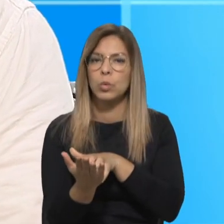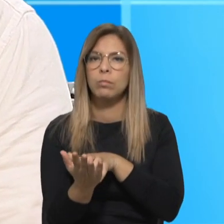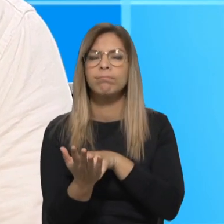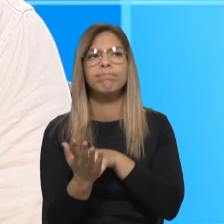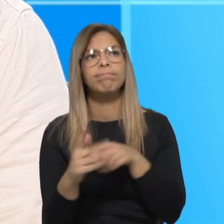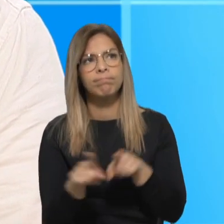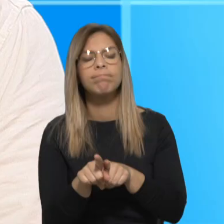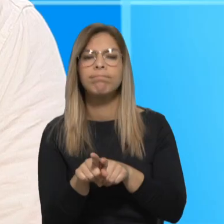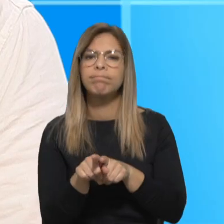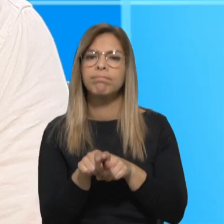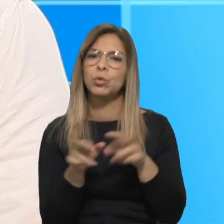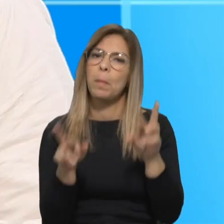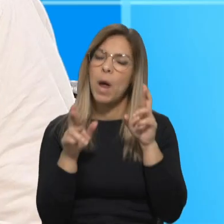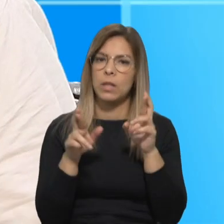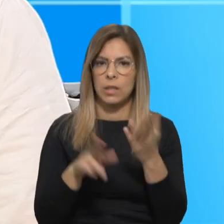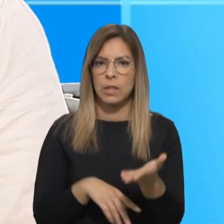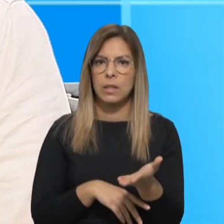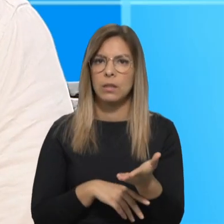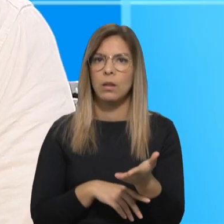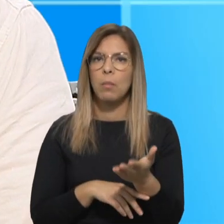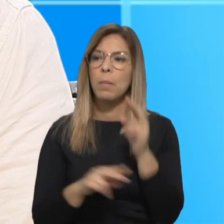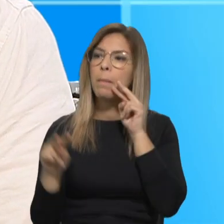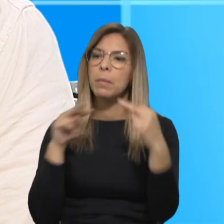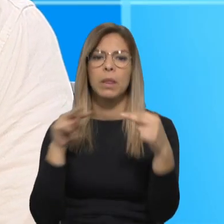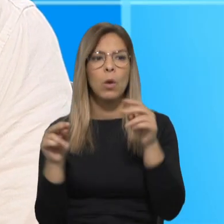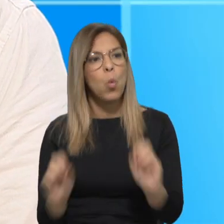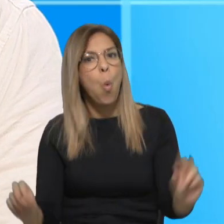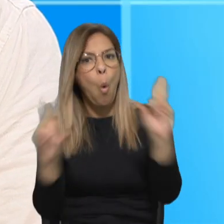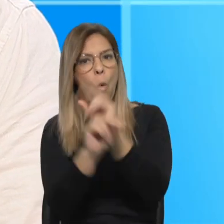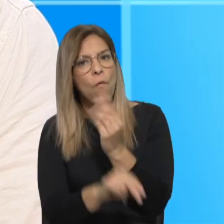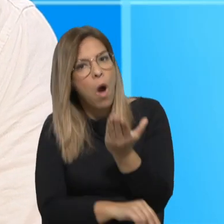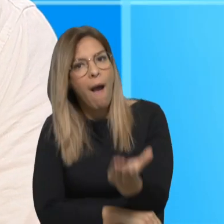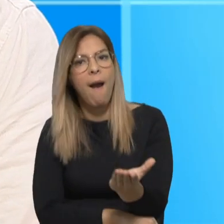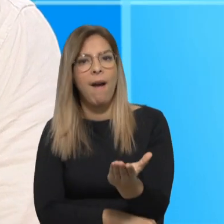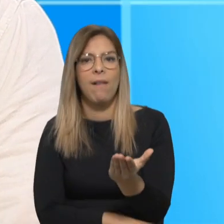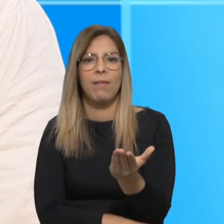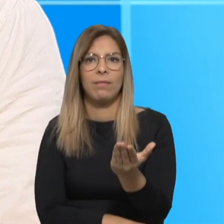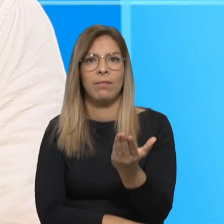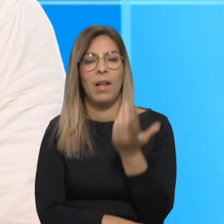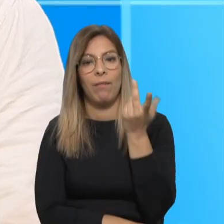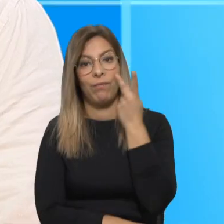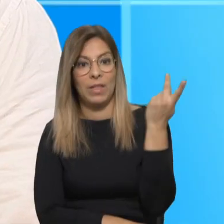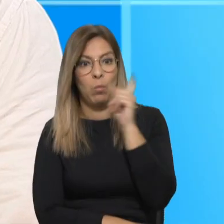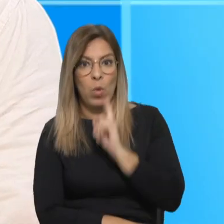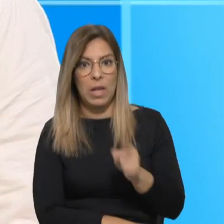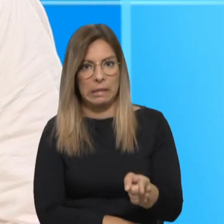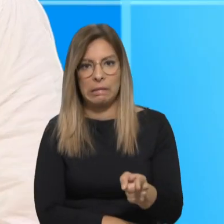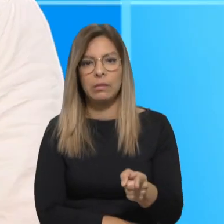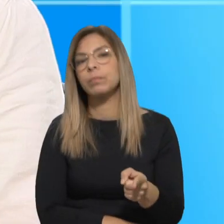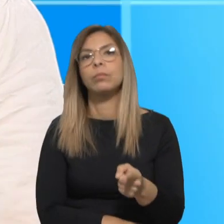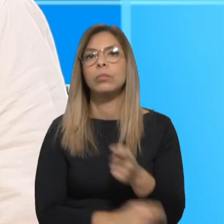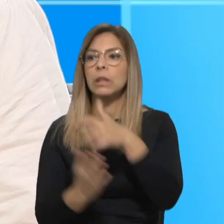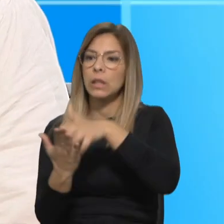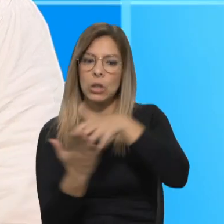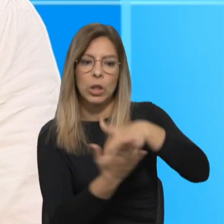de esperança, porque abriu uma perspectiva nova na vida desta mulher. Aliás, ao escutarmos todos os textos